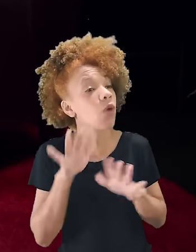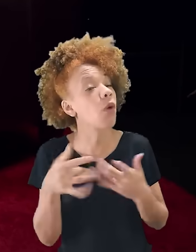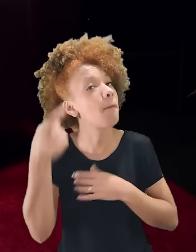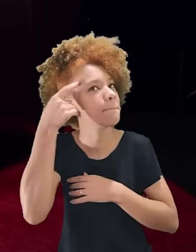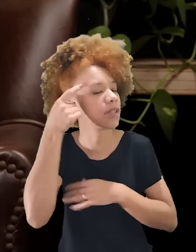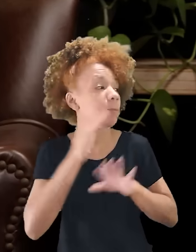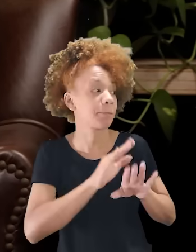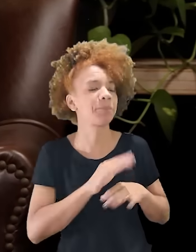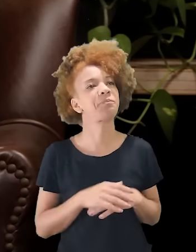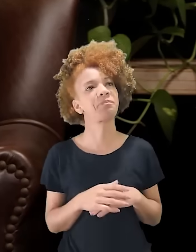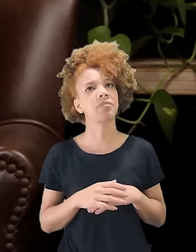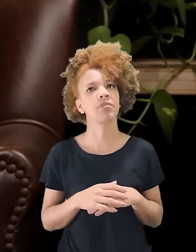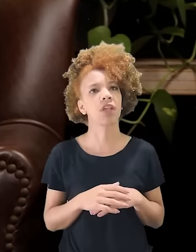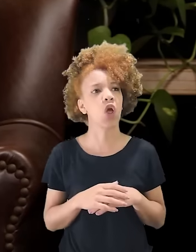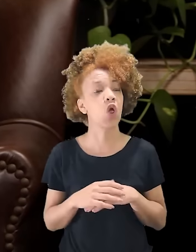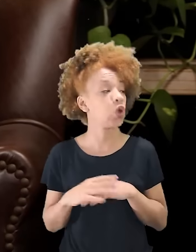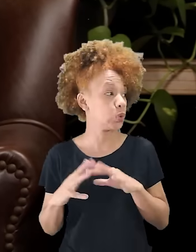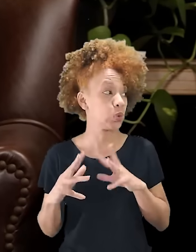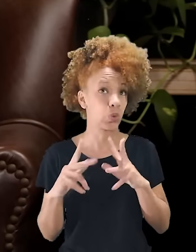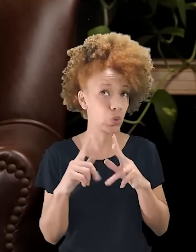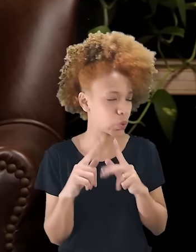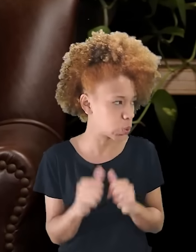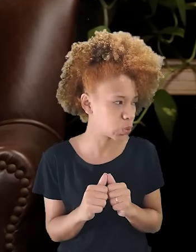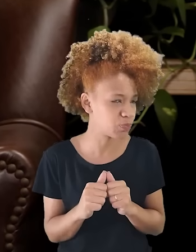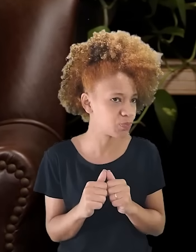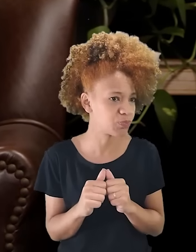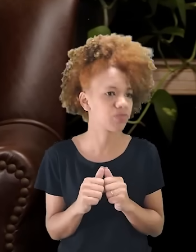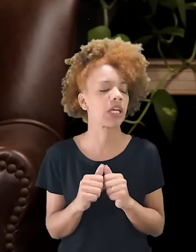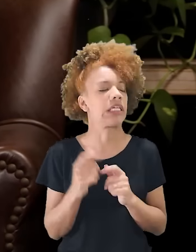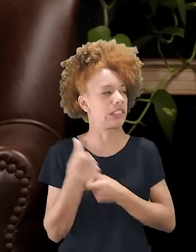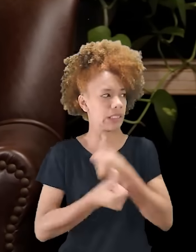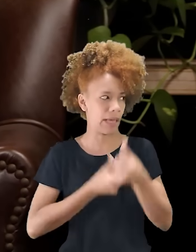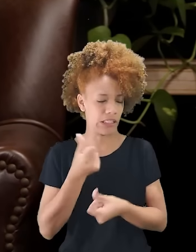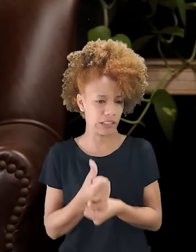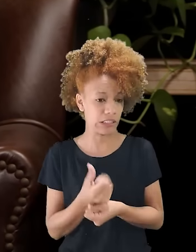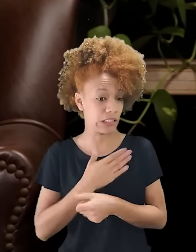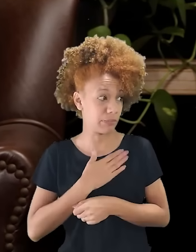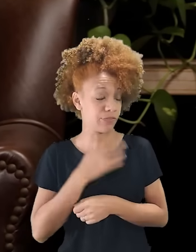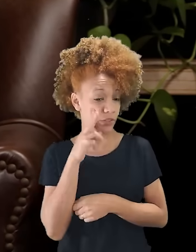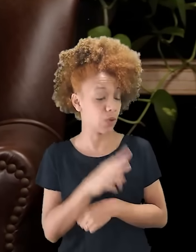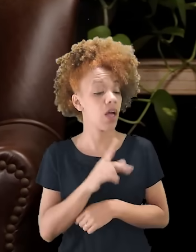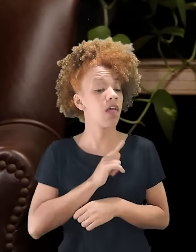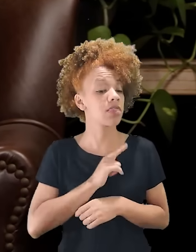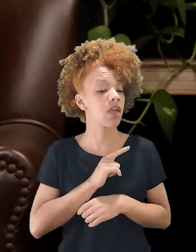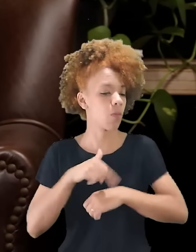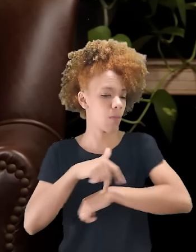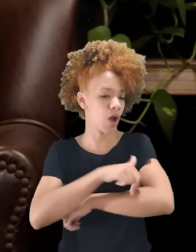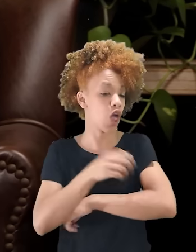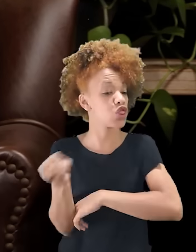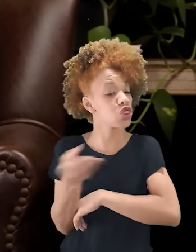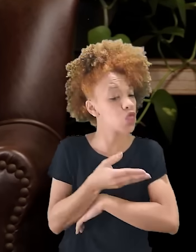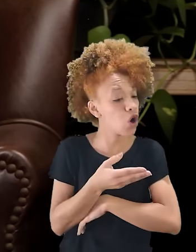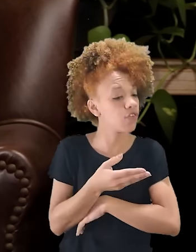meu pensamento que é o seguinte todo mês todo mês não todo todo semestre na minha visão tem uma coleção nova